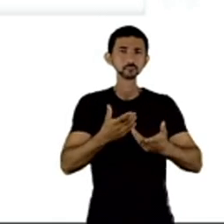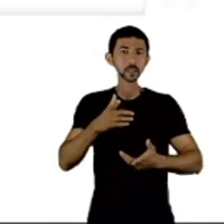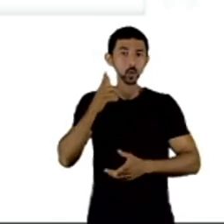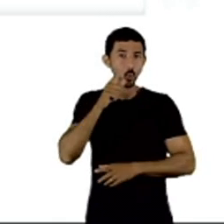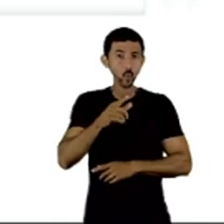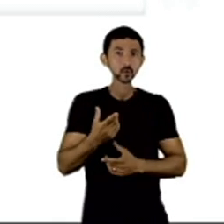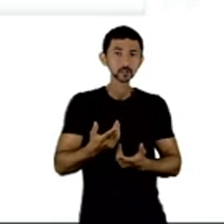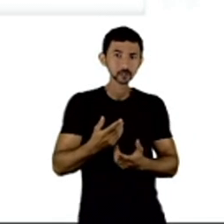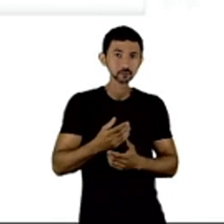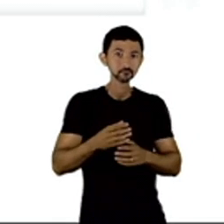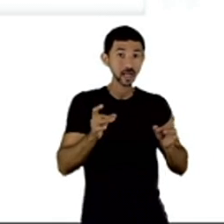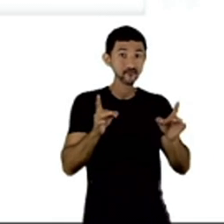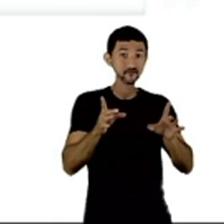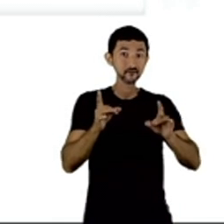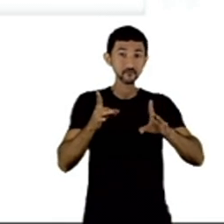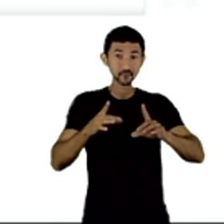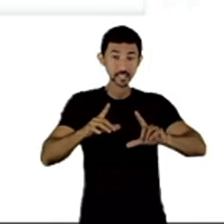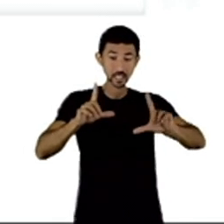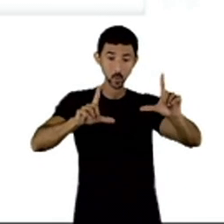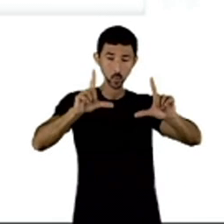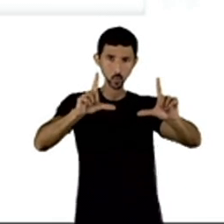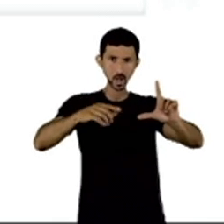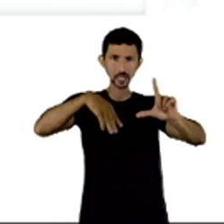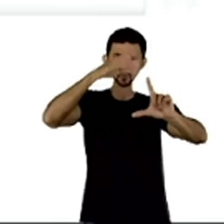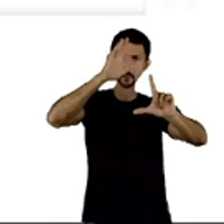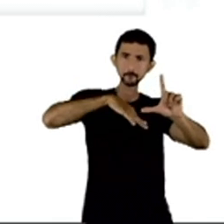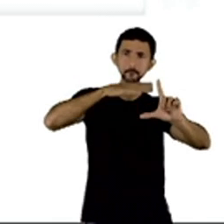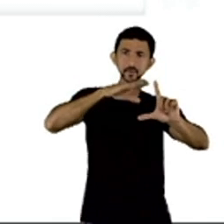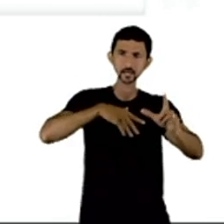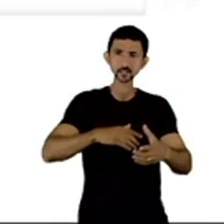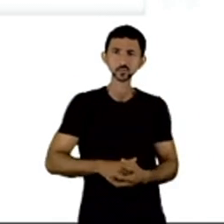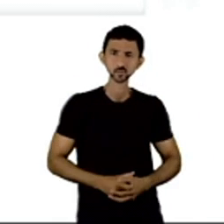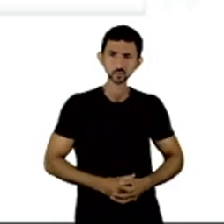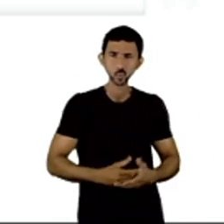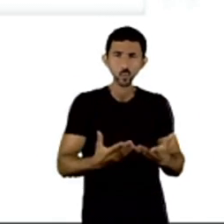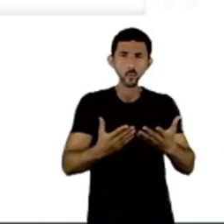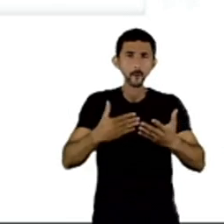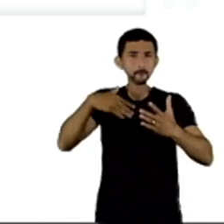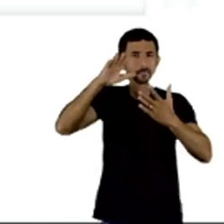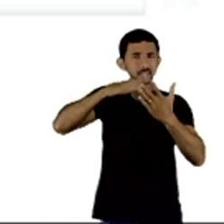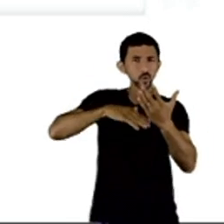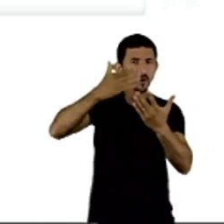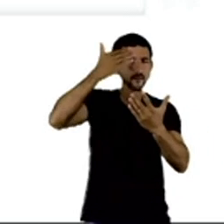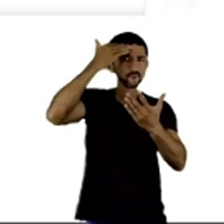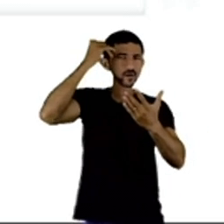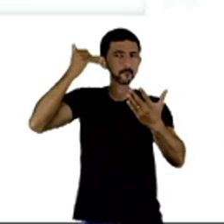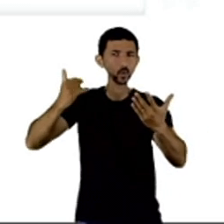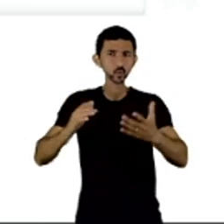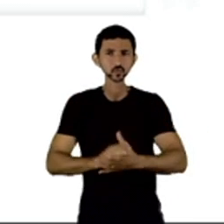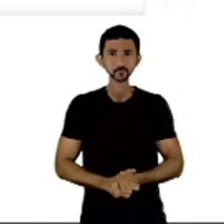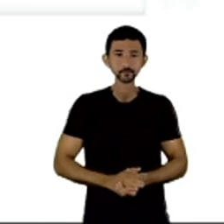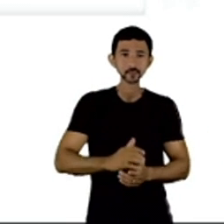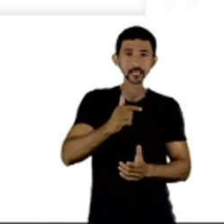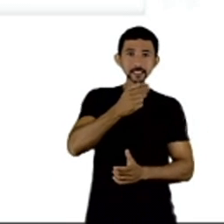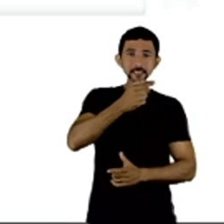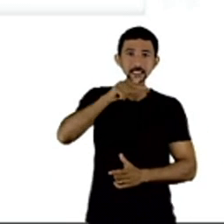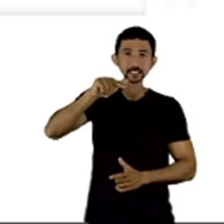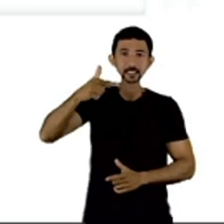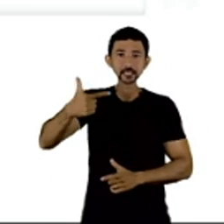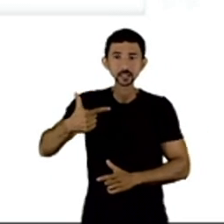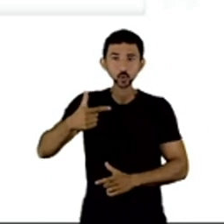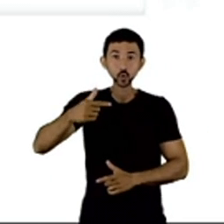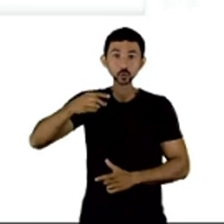quebrado. A venda de um quadro, né, de Mark Rothko por 72 milhões